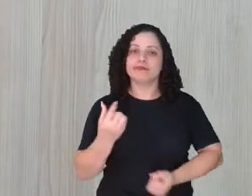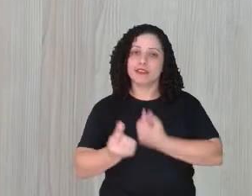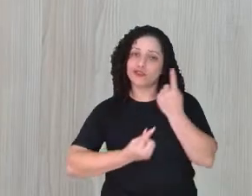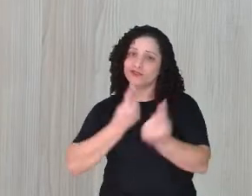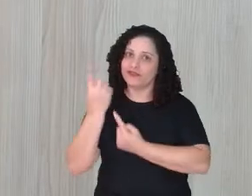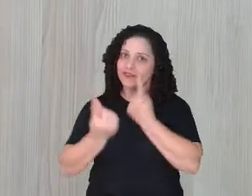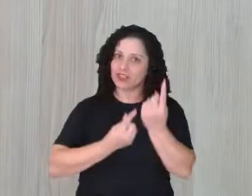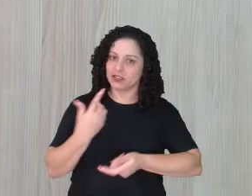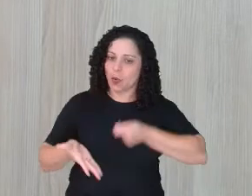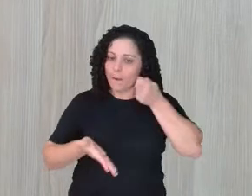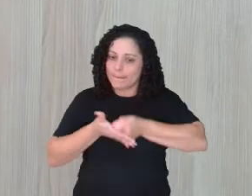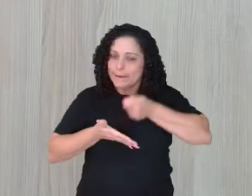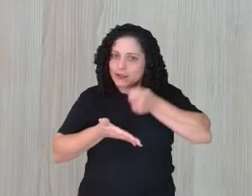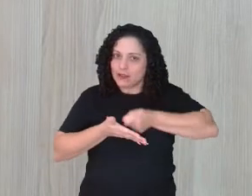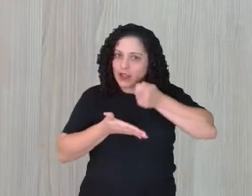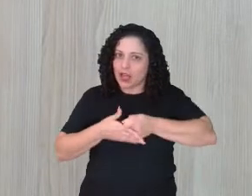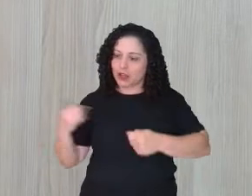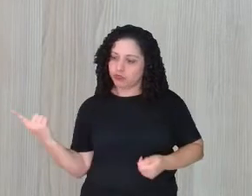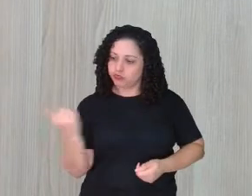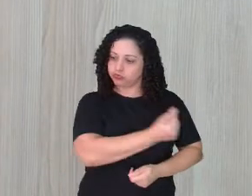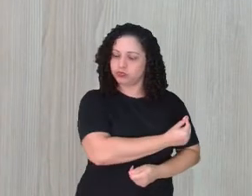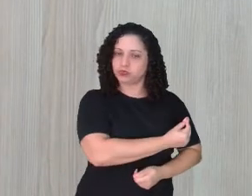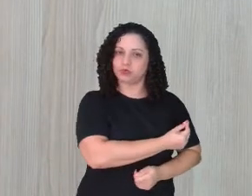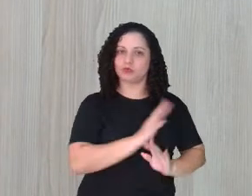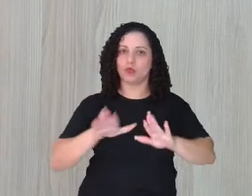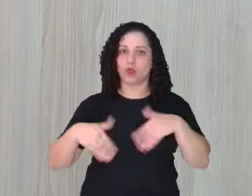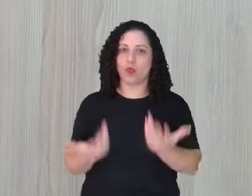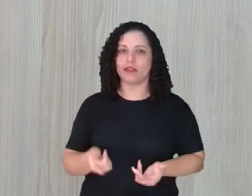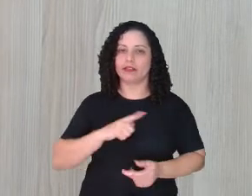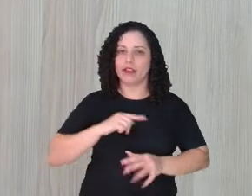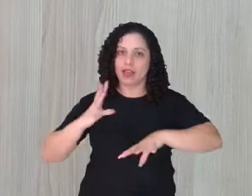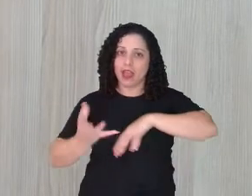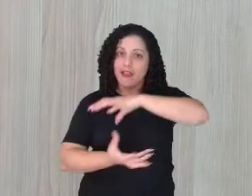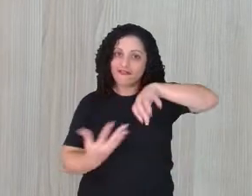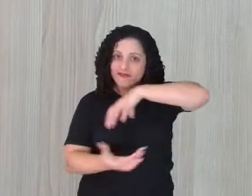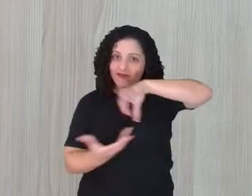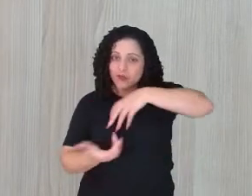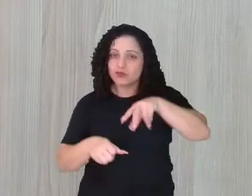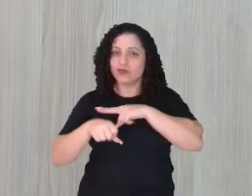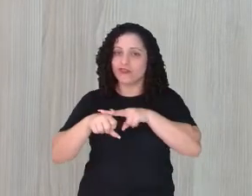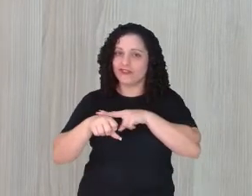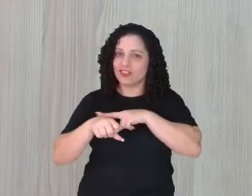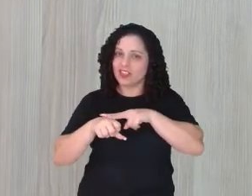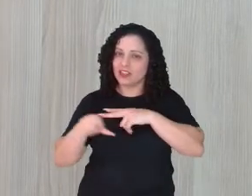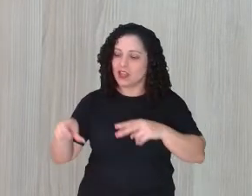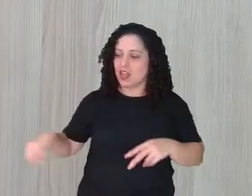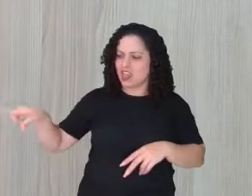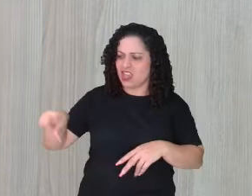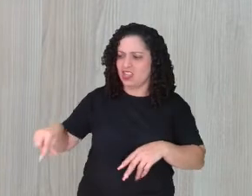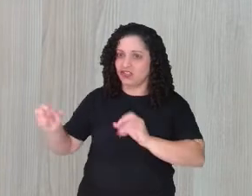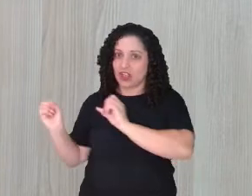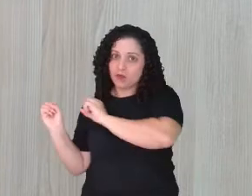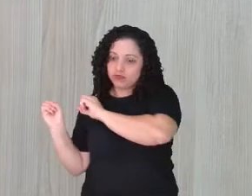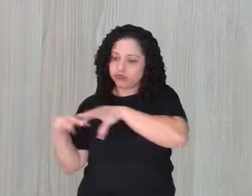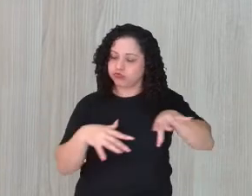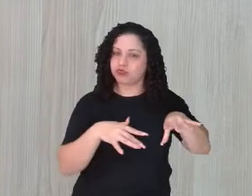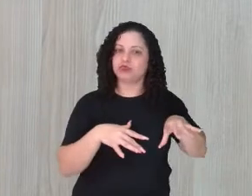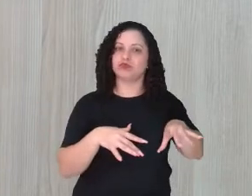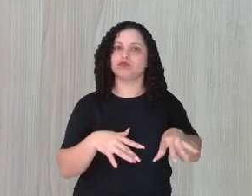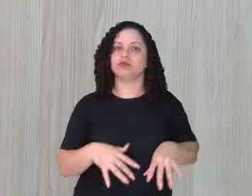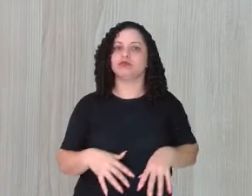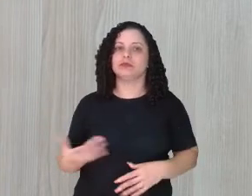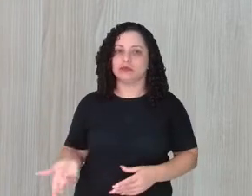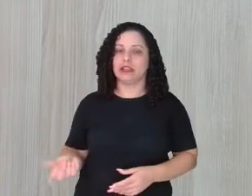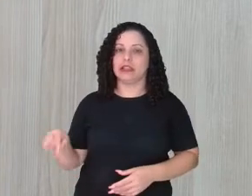sair, né? Quando acontece a Revolução Verde, por exemplo, eles vão ser basicamente expulsos do campo, né?